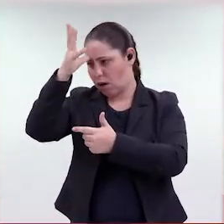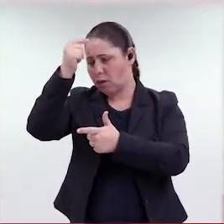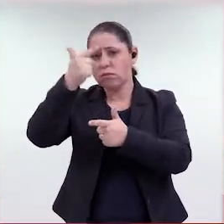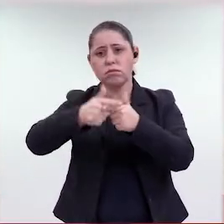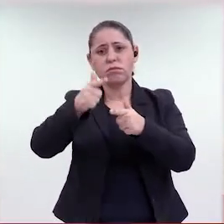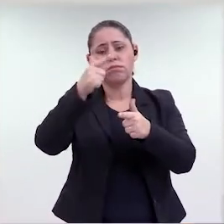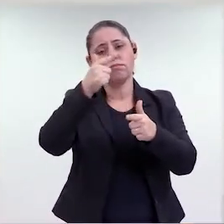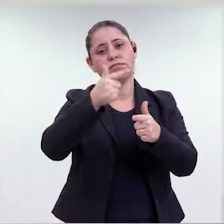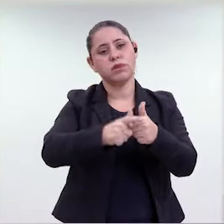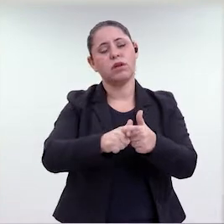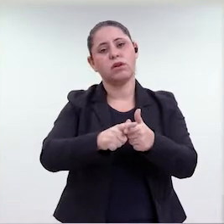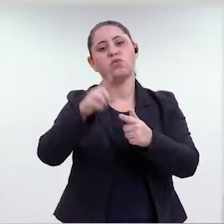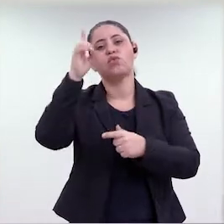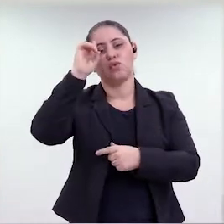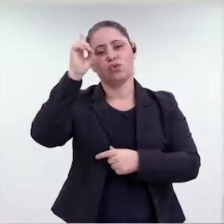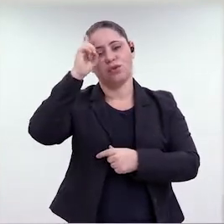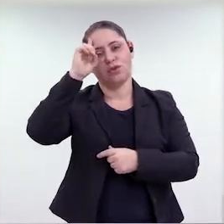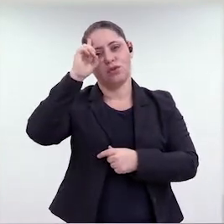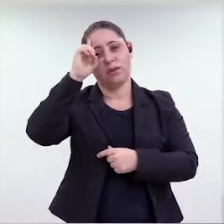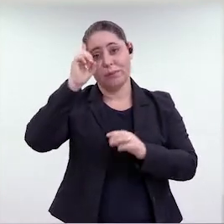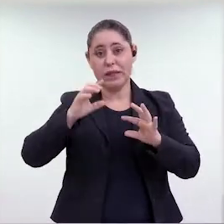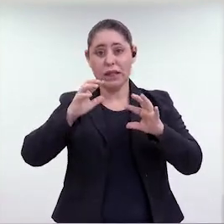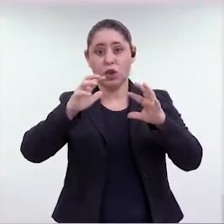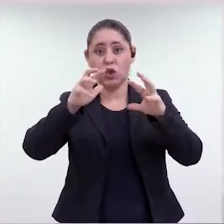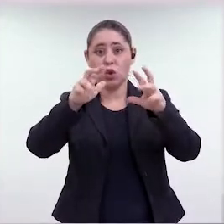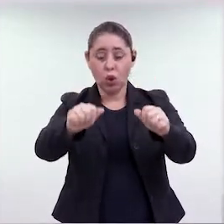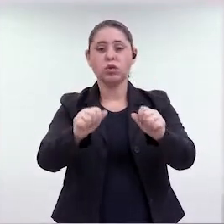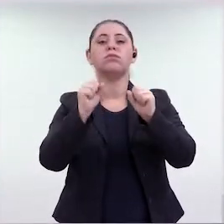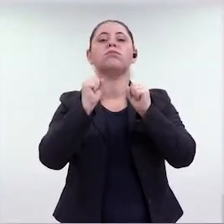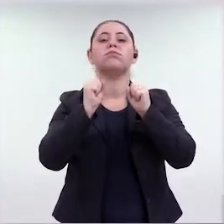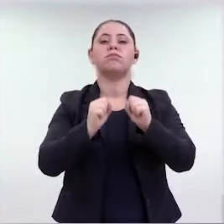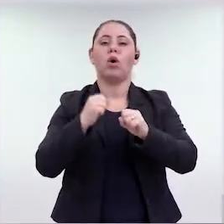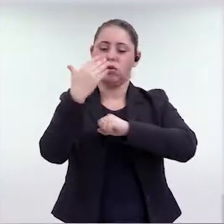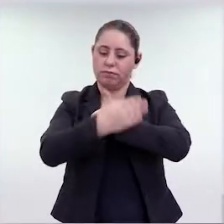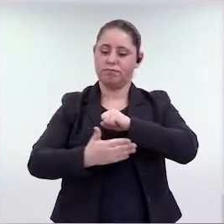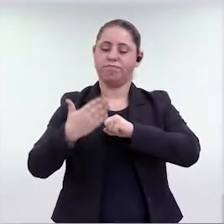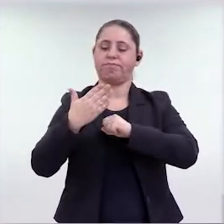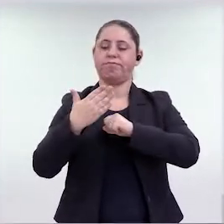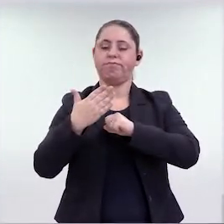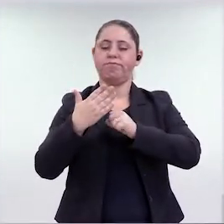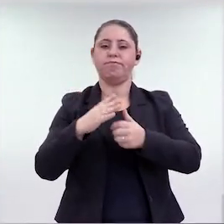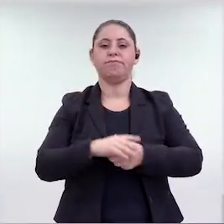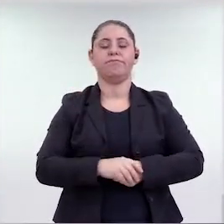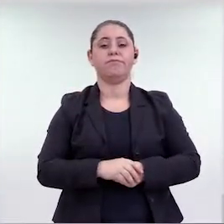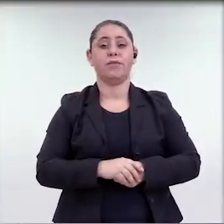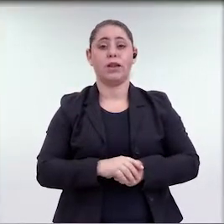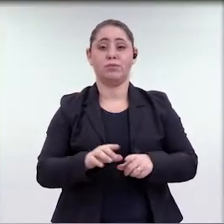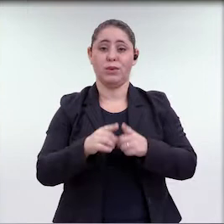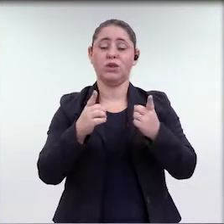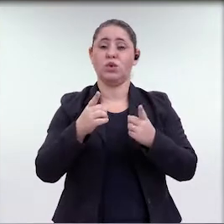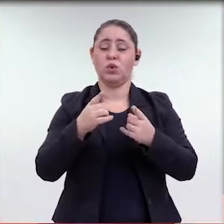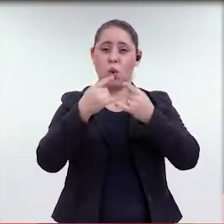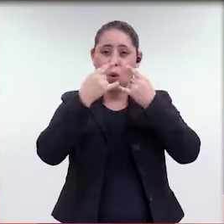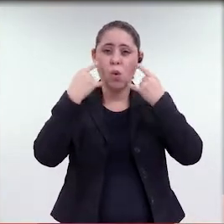soluções para situações do dia a dia, para que todos possamos continuar protegidos. Agora, o uso da